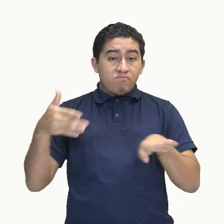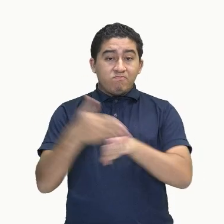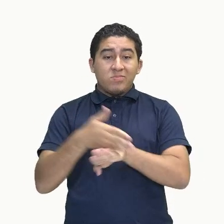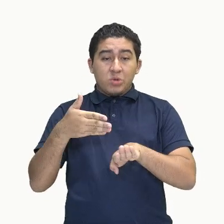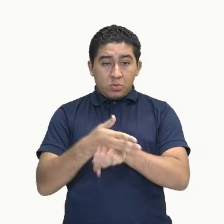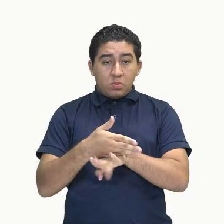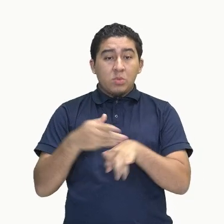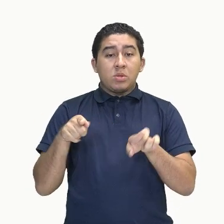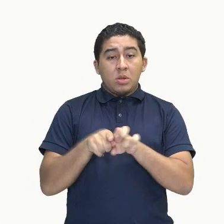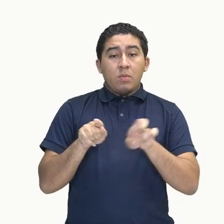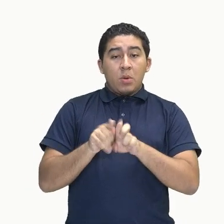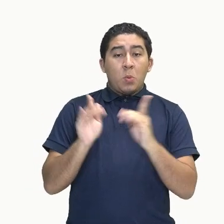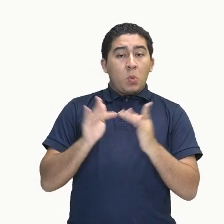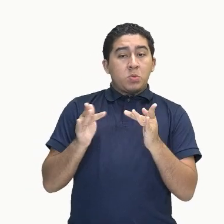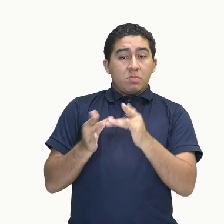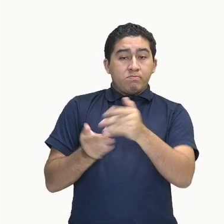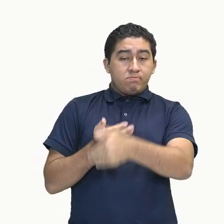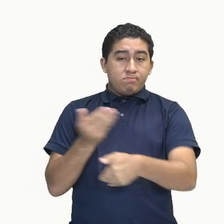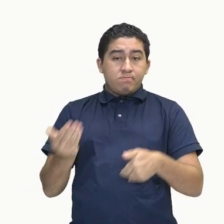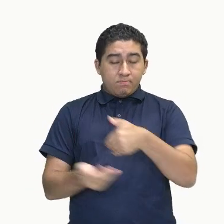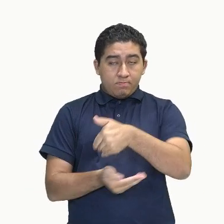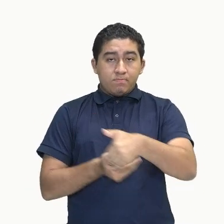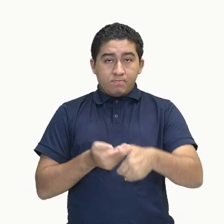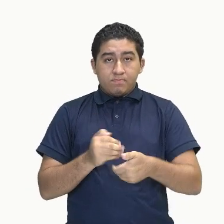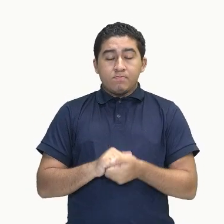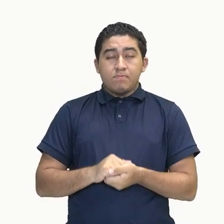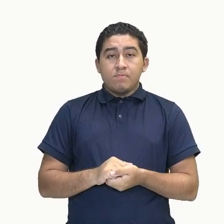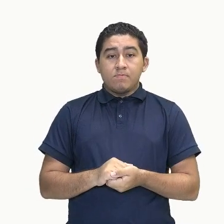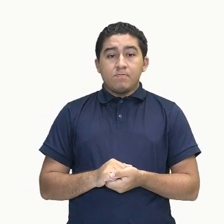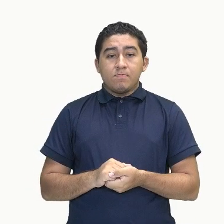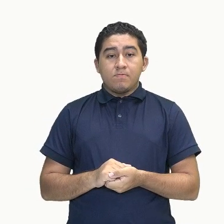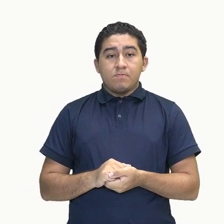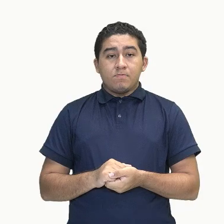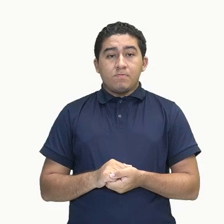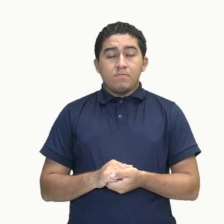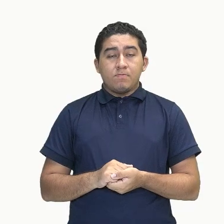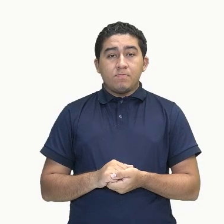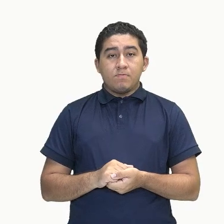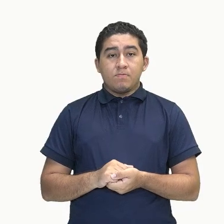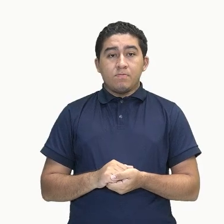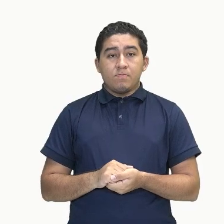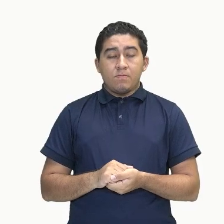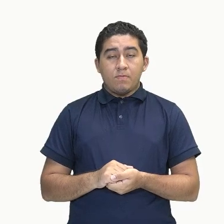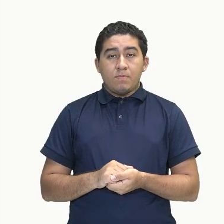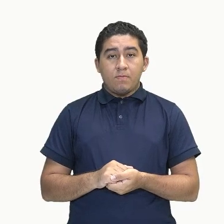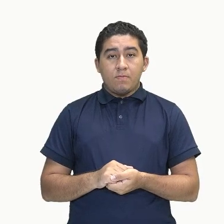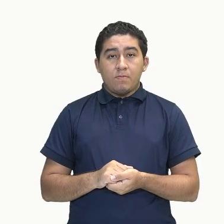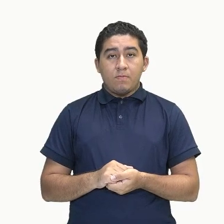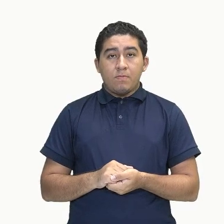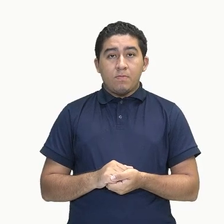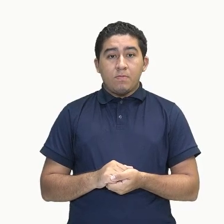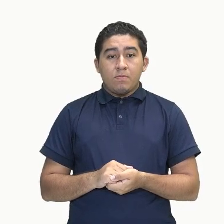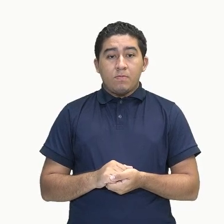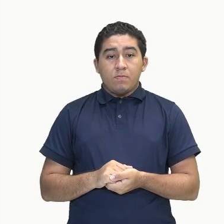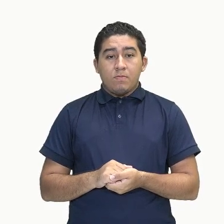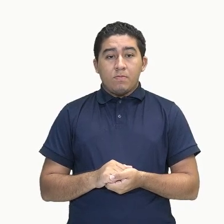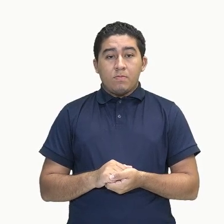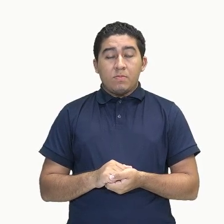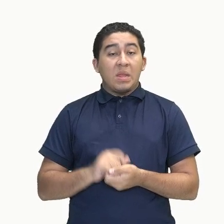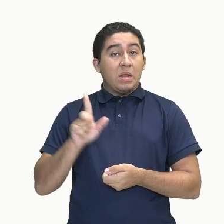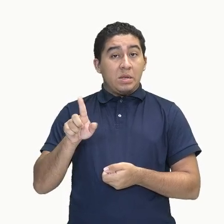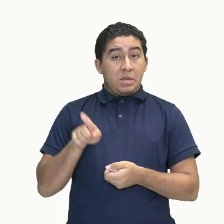fazendo parte, né? E com ela também interagindo. Então, aí nessas imagens, nós